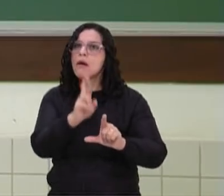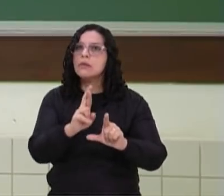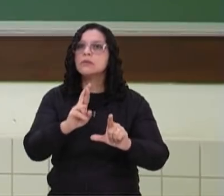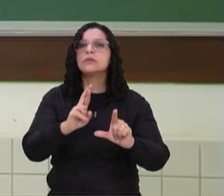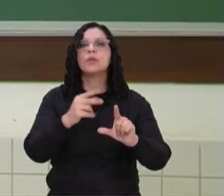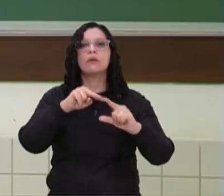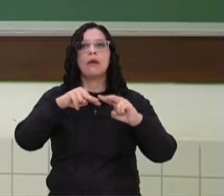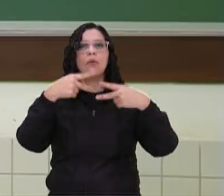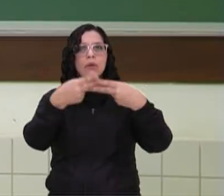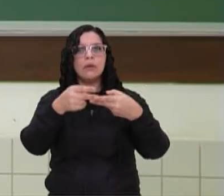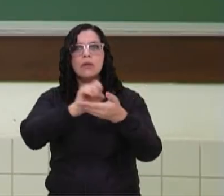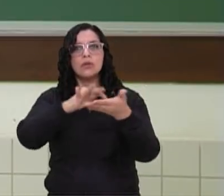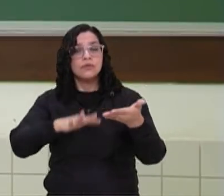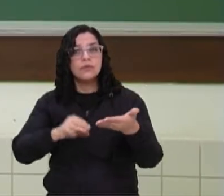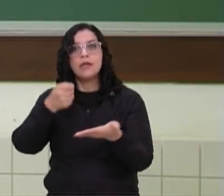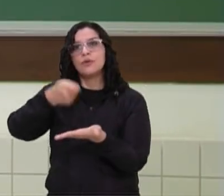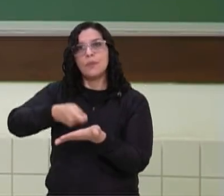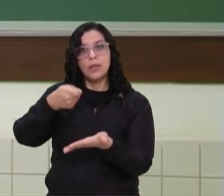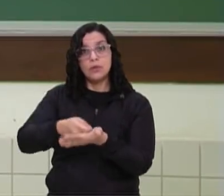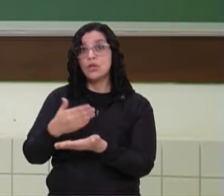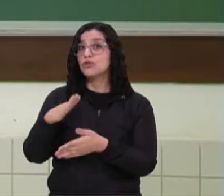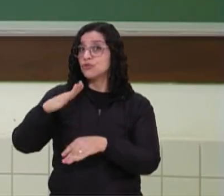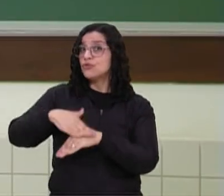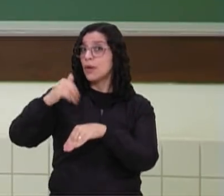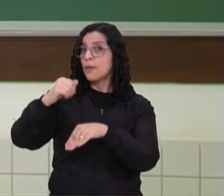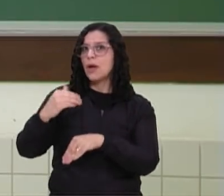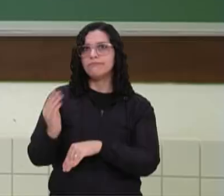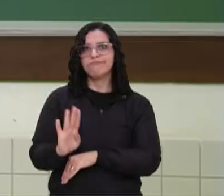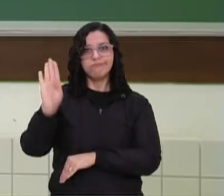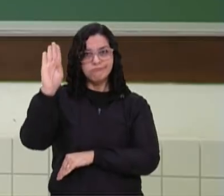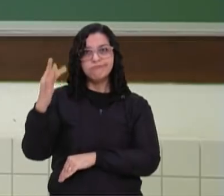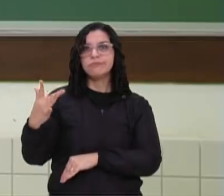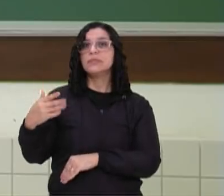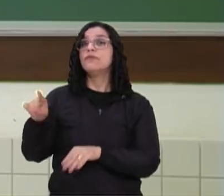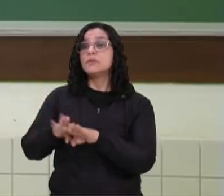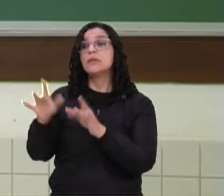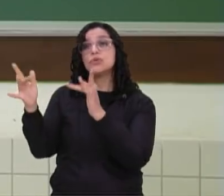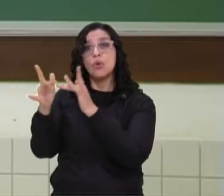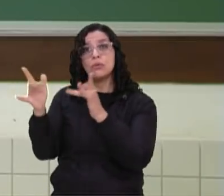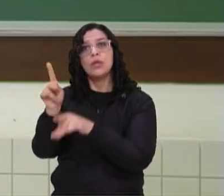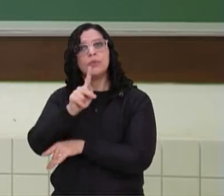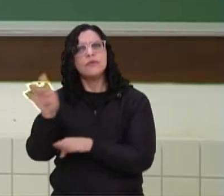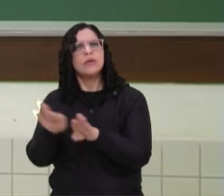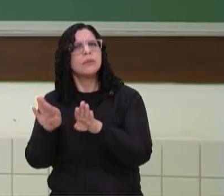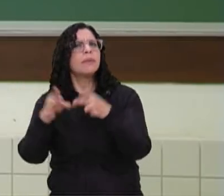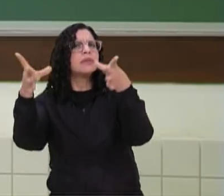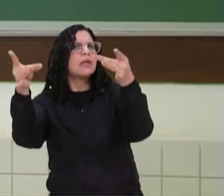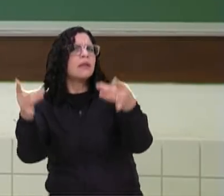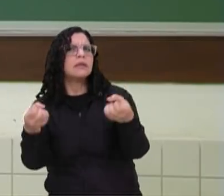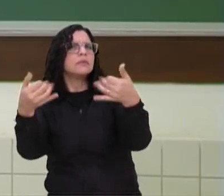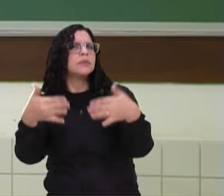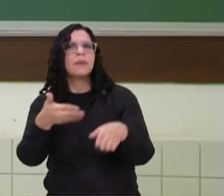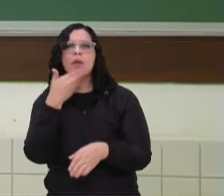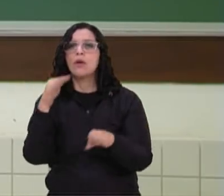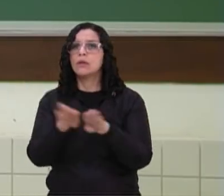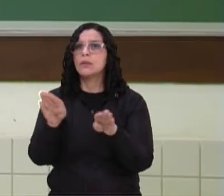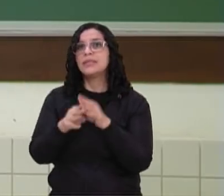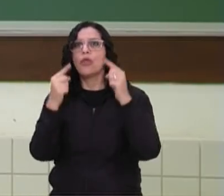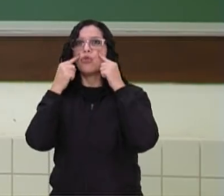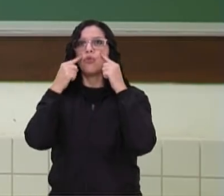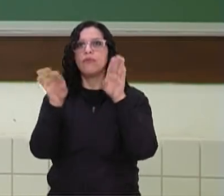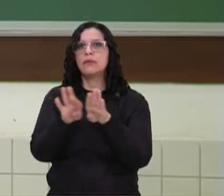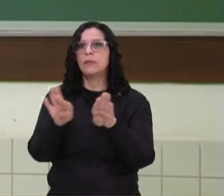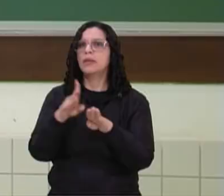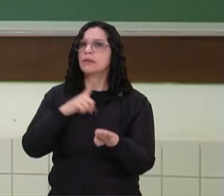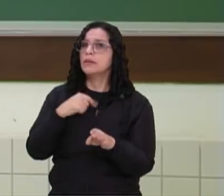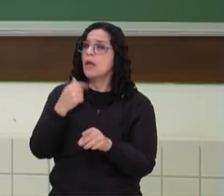chamada obrigatória que tem ali e, é claro, sempre entrar em contato com o professor de vocês para maiores esclarecimentos, para tirar dúvidas